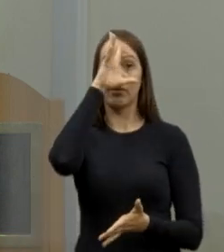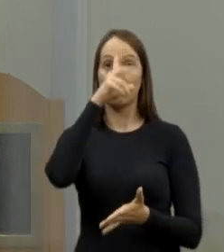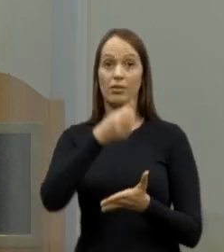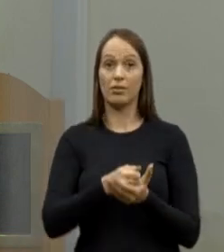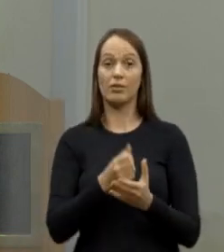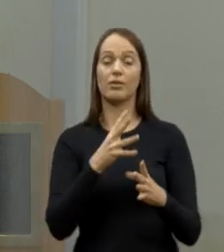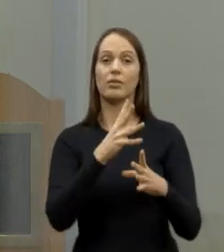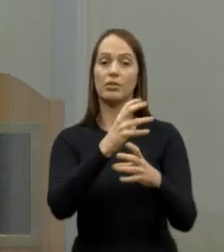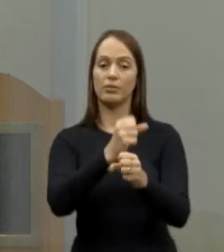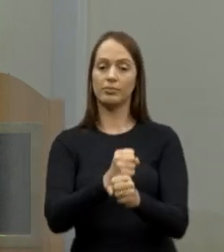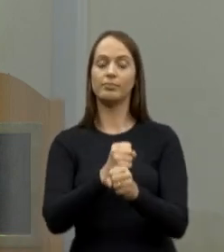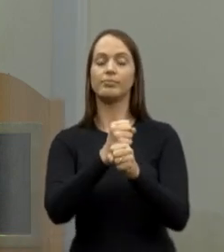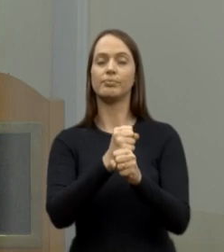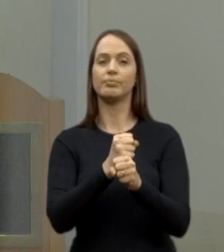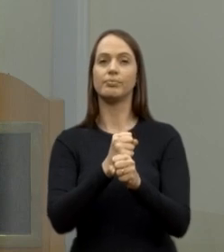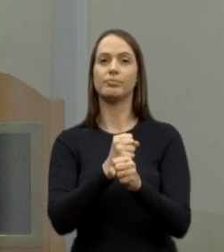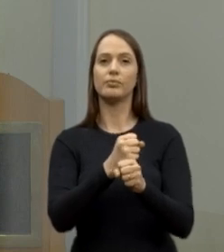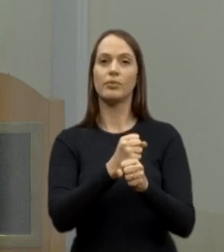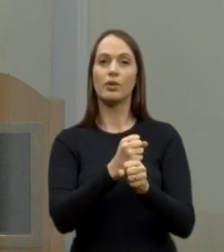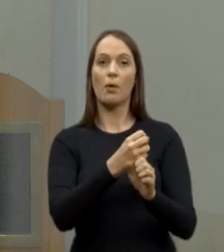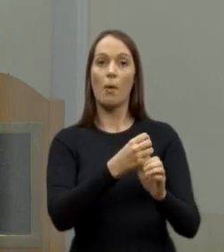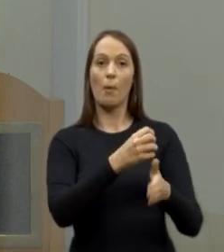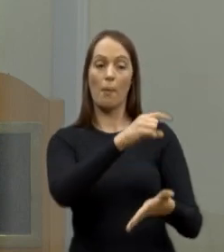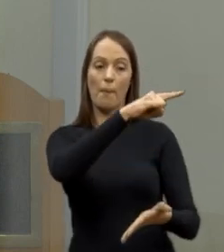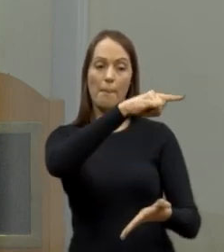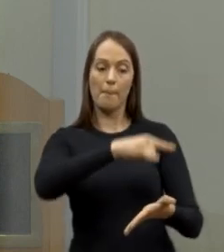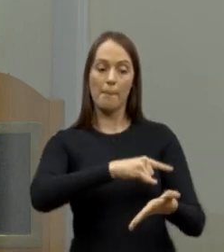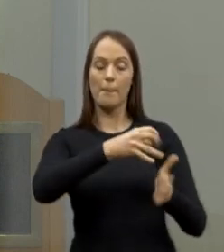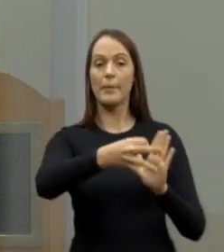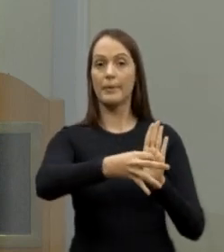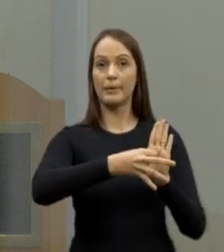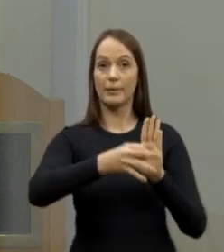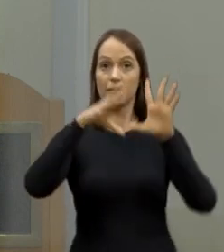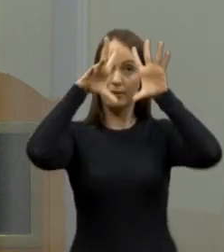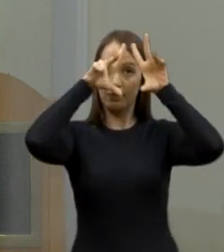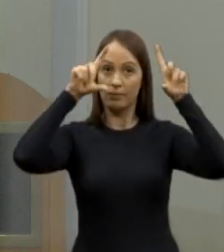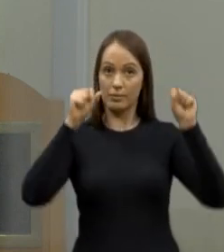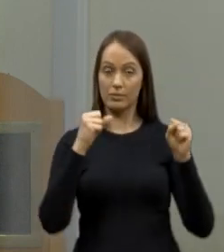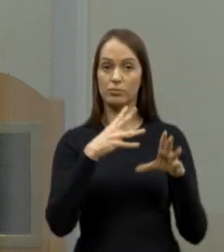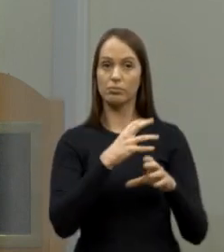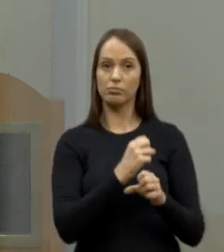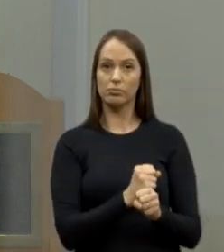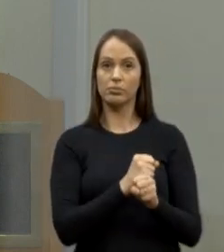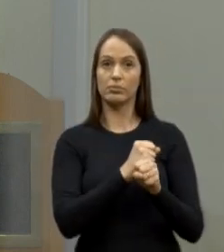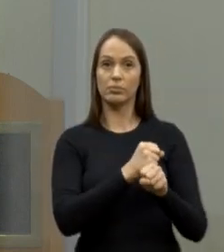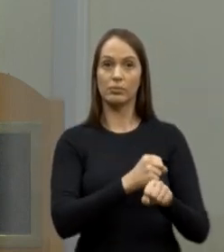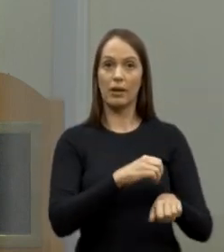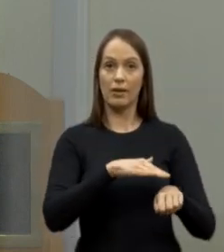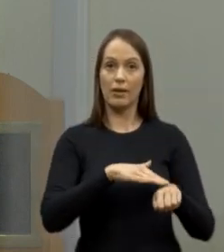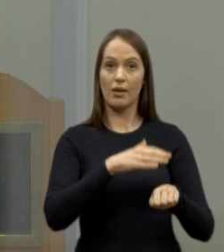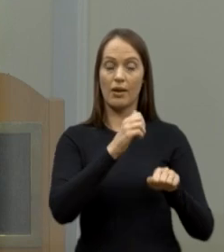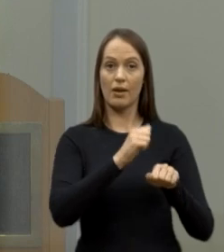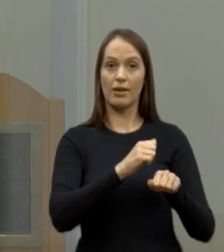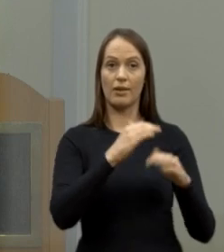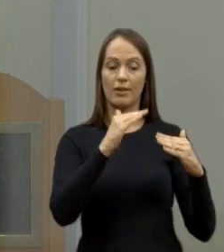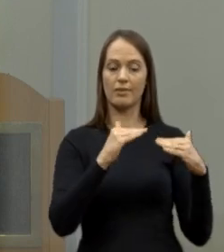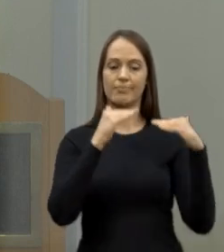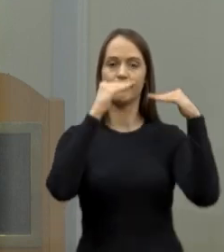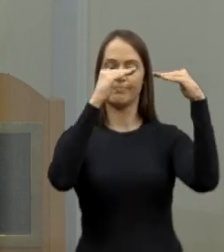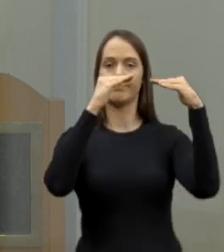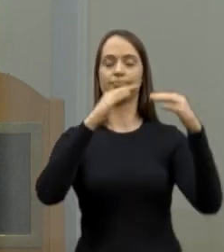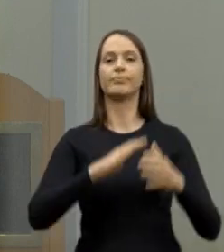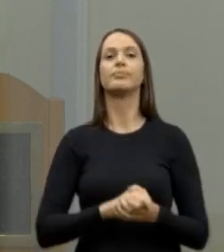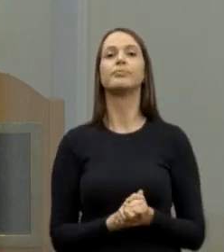ser fundamental nos pareceres técnicos do Tribunal de Contas e não em quem acompanhou a gestão ou